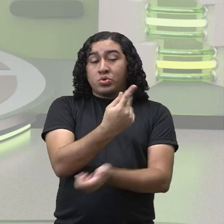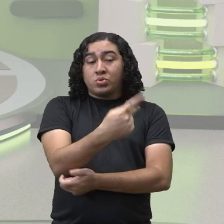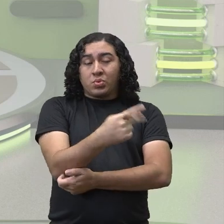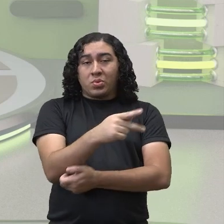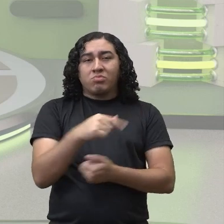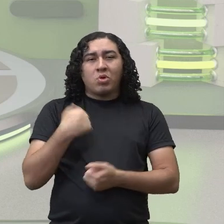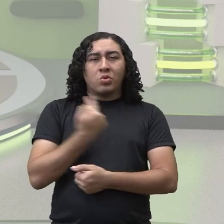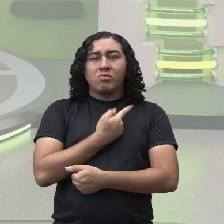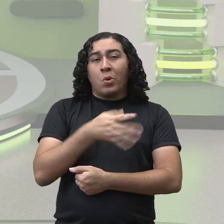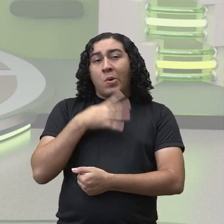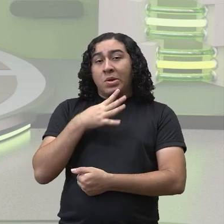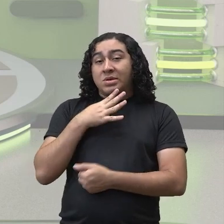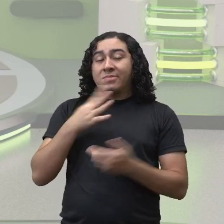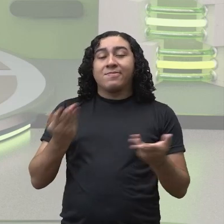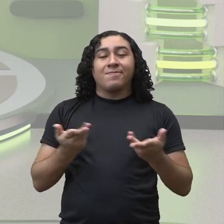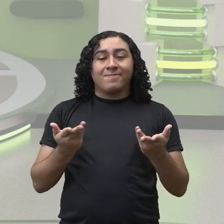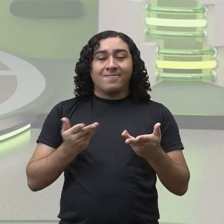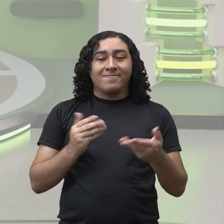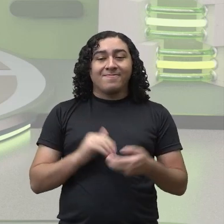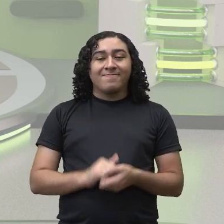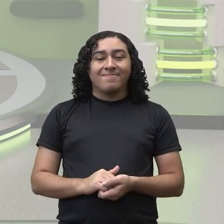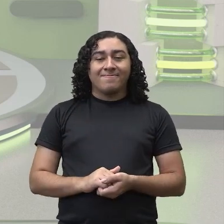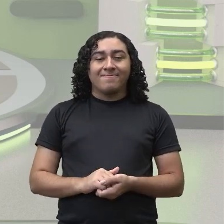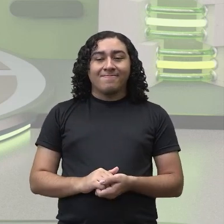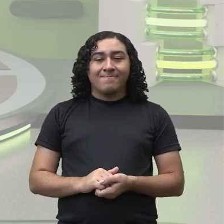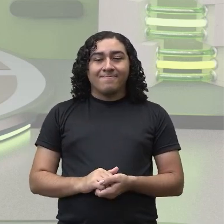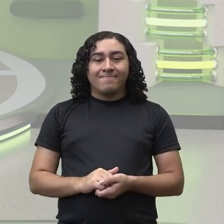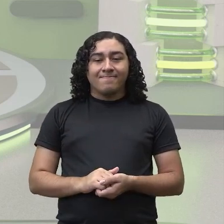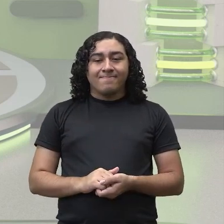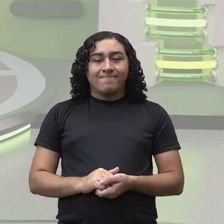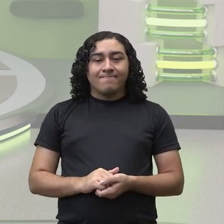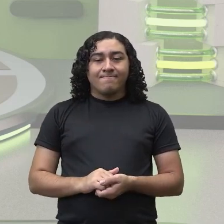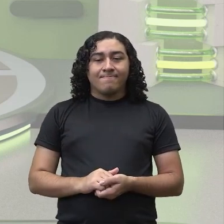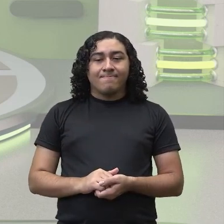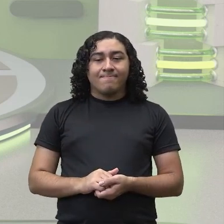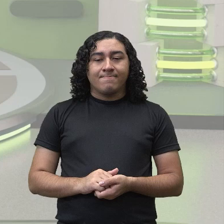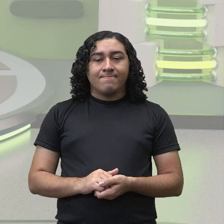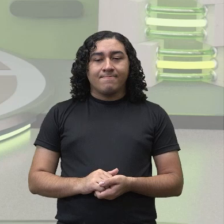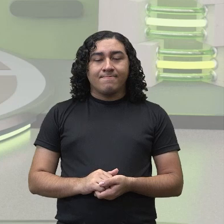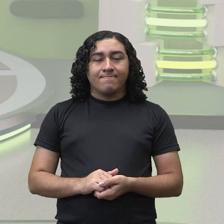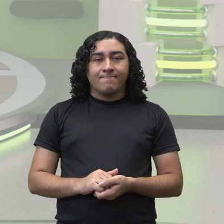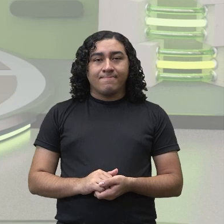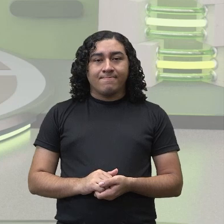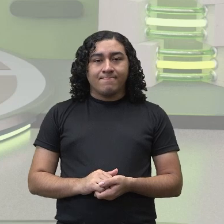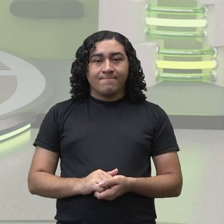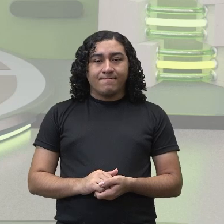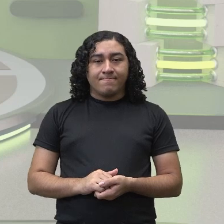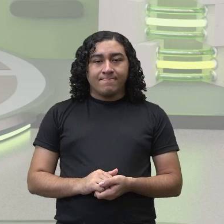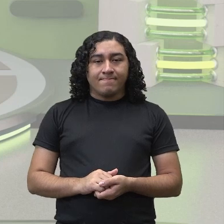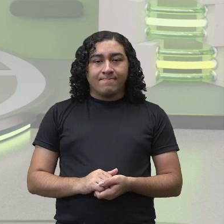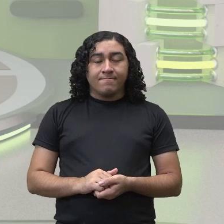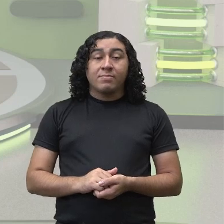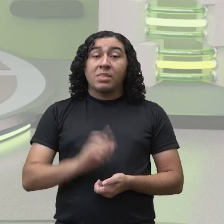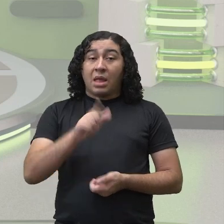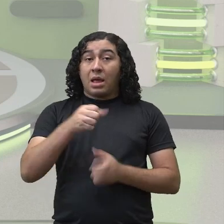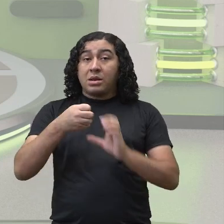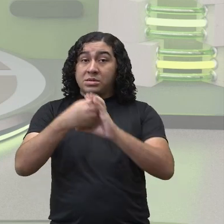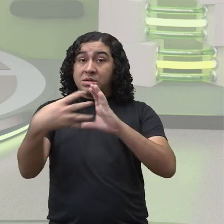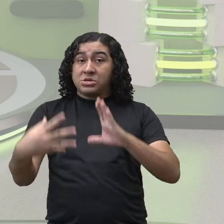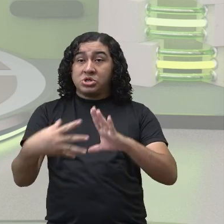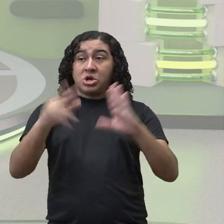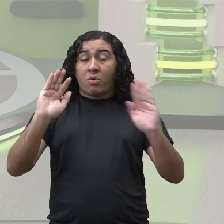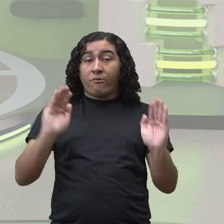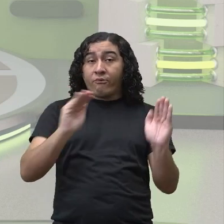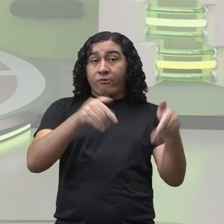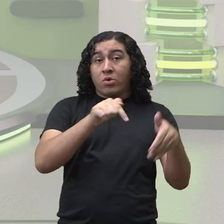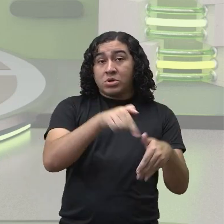vamos conhecer, né, são clados peculiares desse grupo, por meio do que a